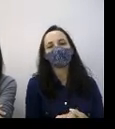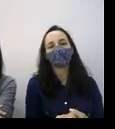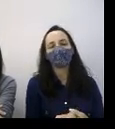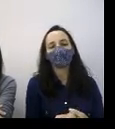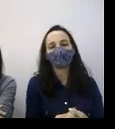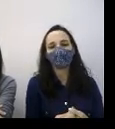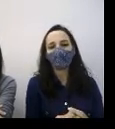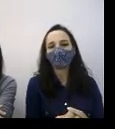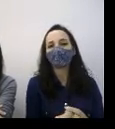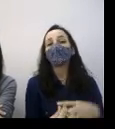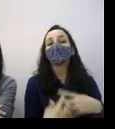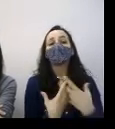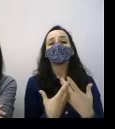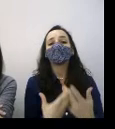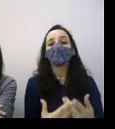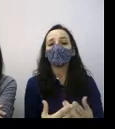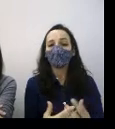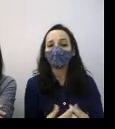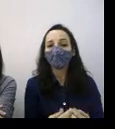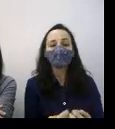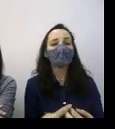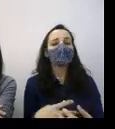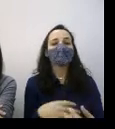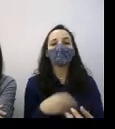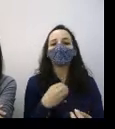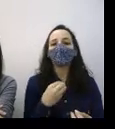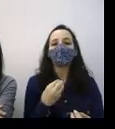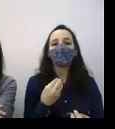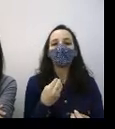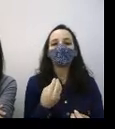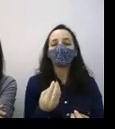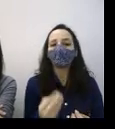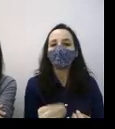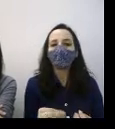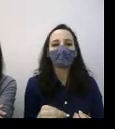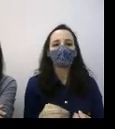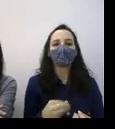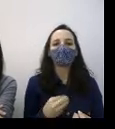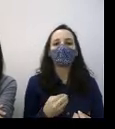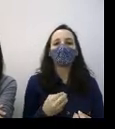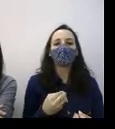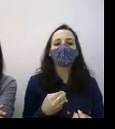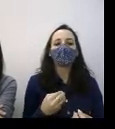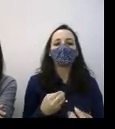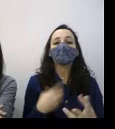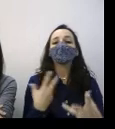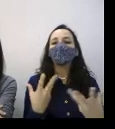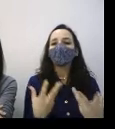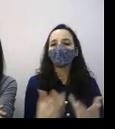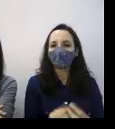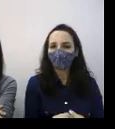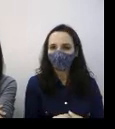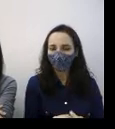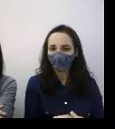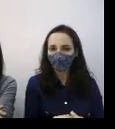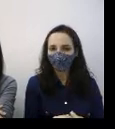sentimentos, a essas nossas vivências, para poder pedir ajuda, para poder elaborar, para poder voltar